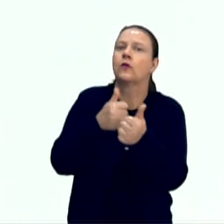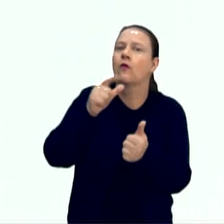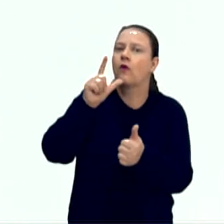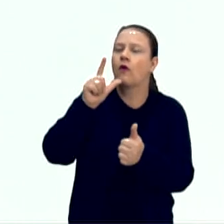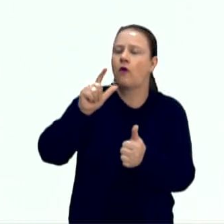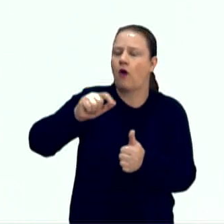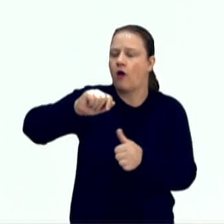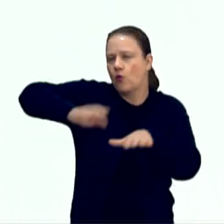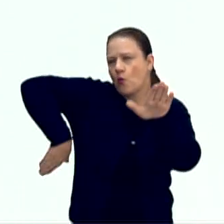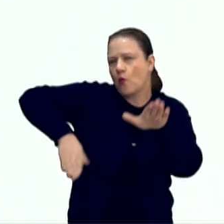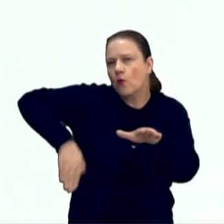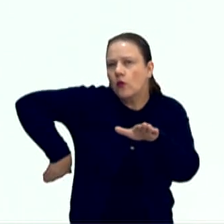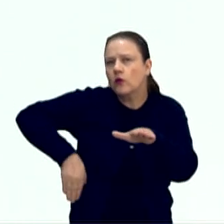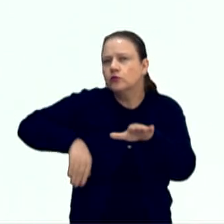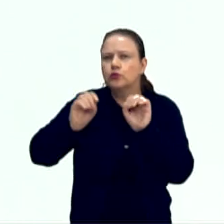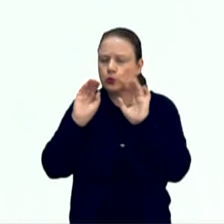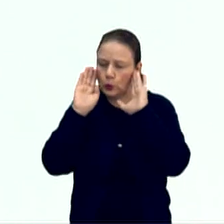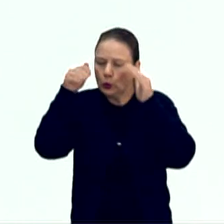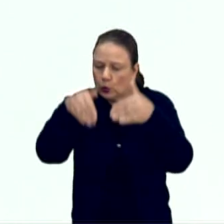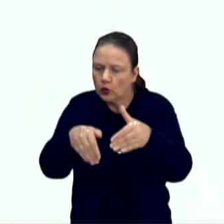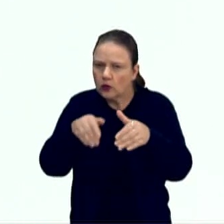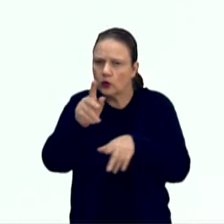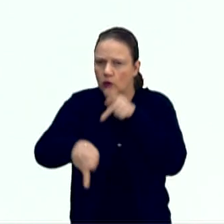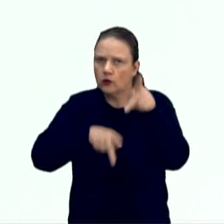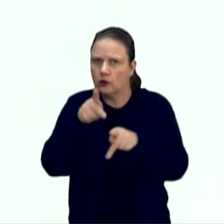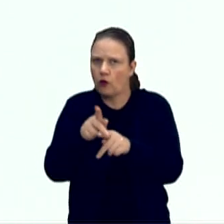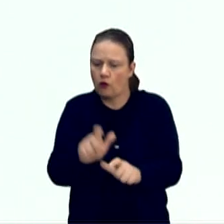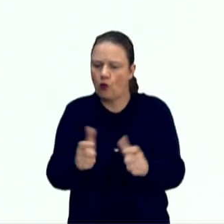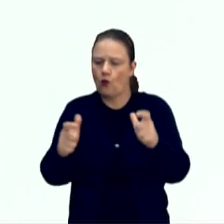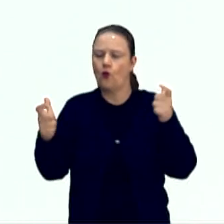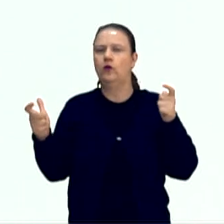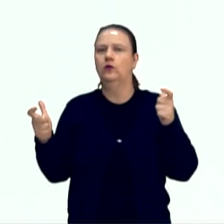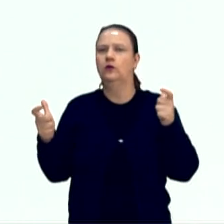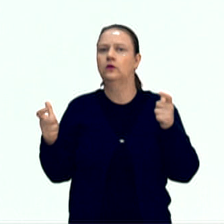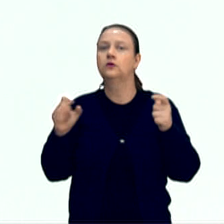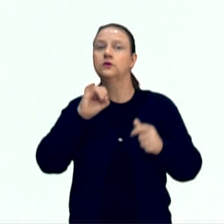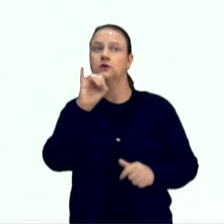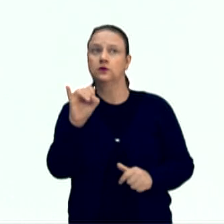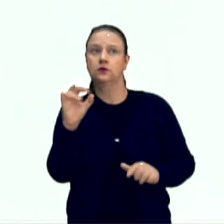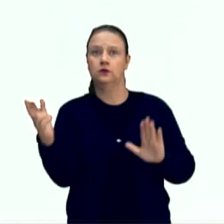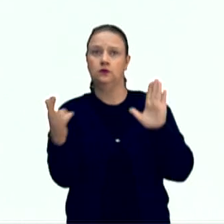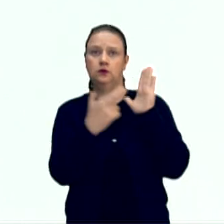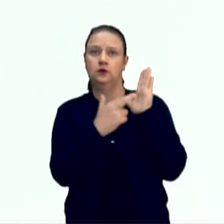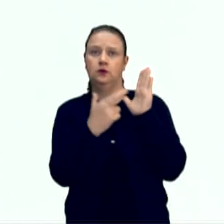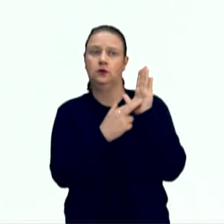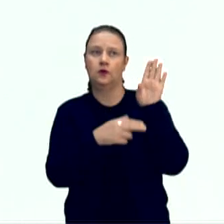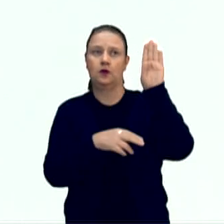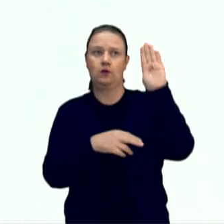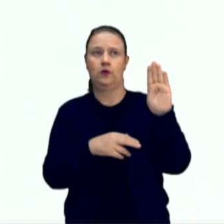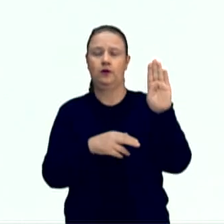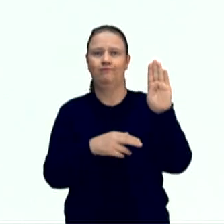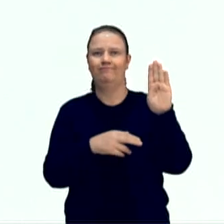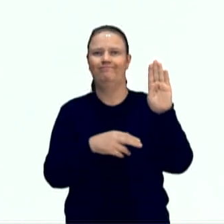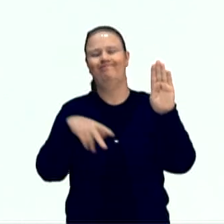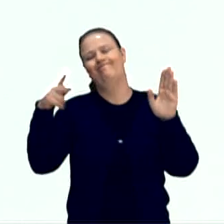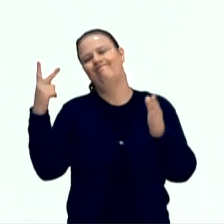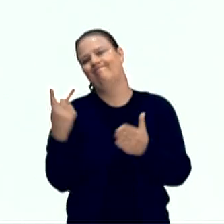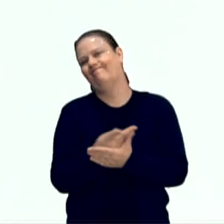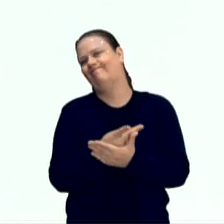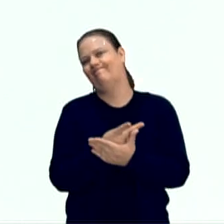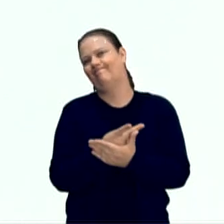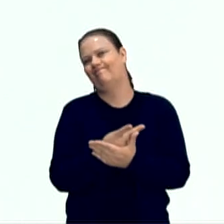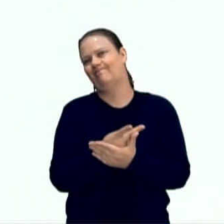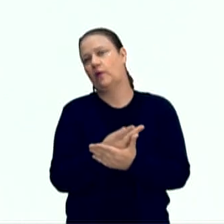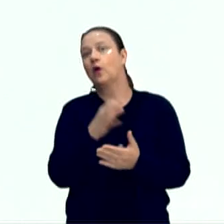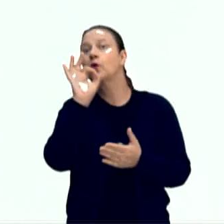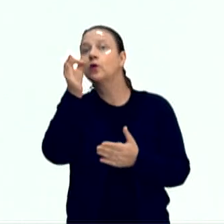que todo mundo está mais concentrado ali? Qual delas? Se você respondeu a letra B, está errado. Porque o